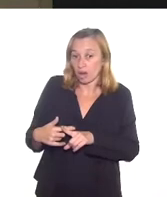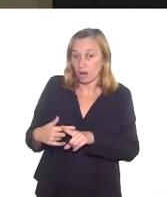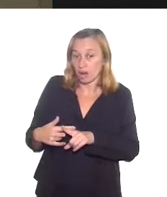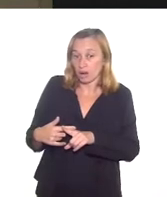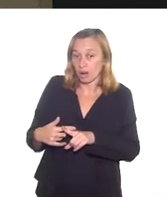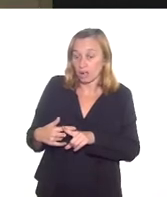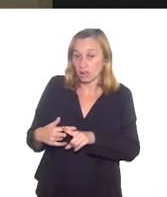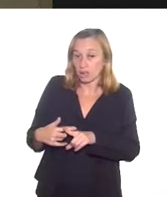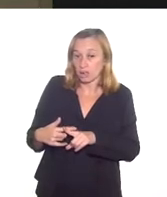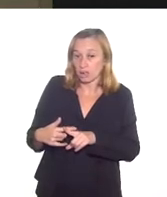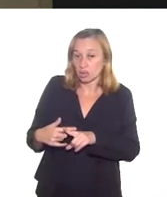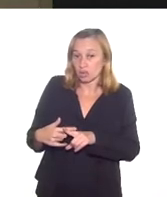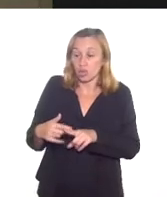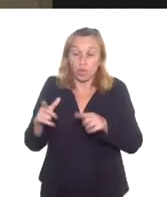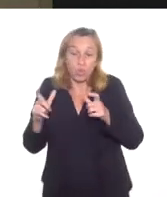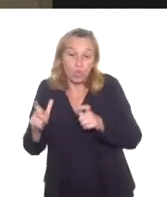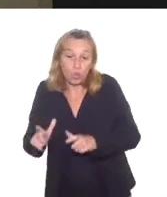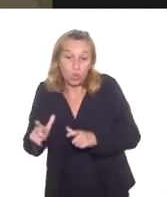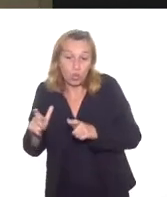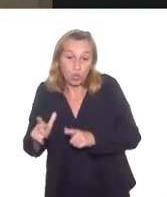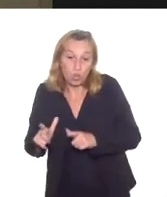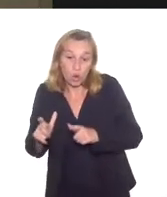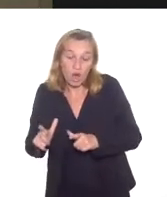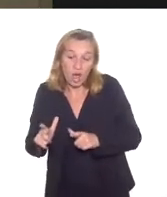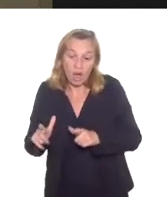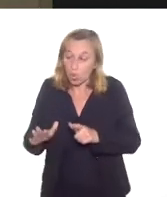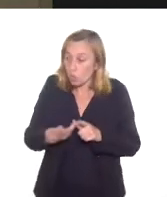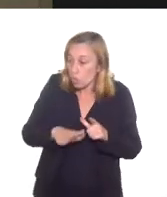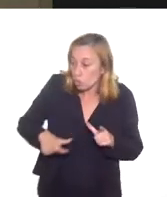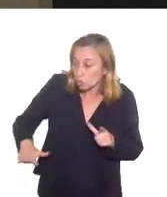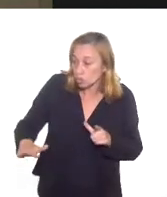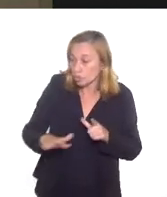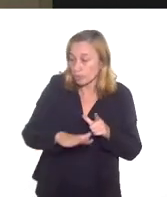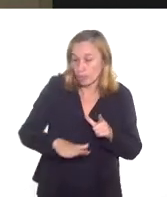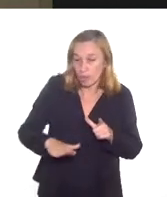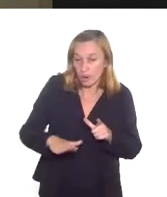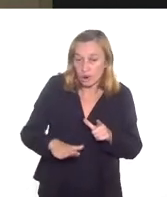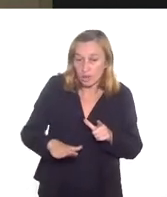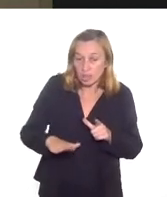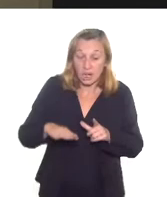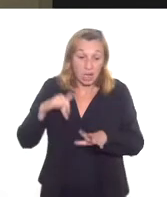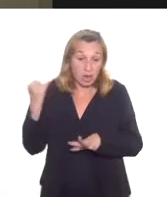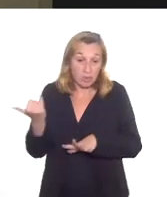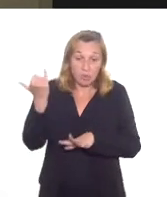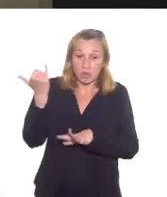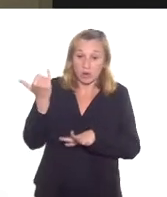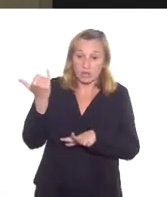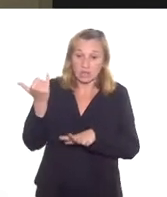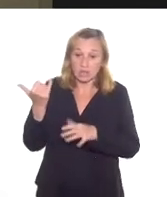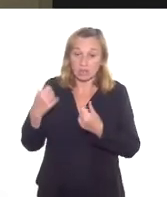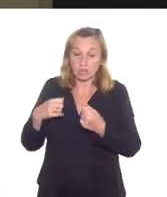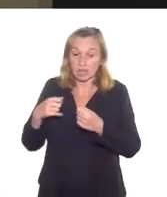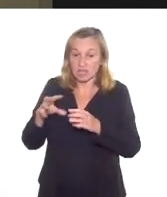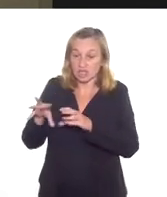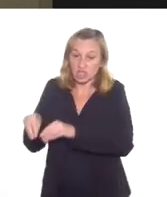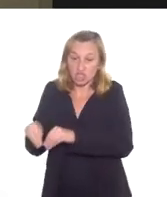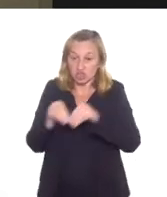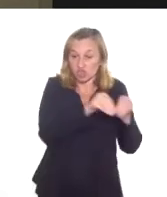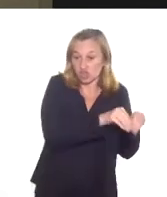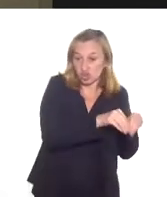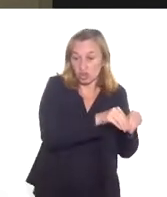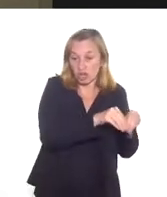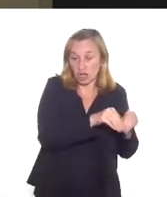o território, né, o espaço, a localização é privilegiada que deva tirar a escola dali. Pelo